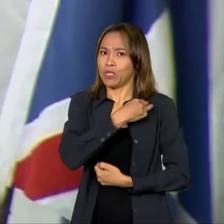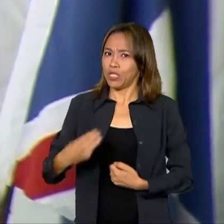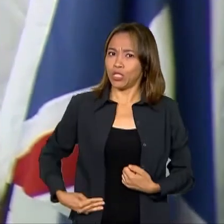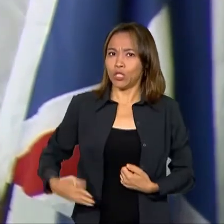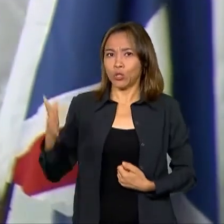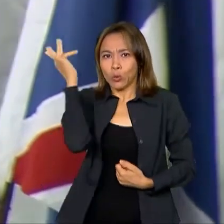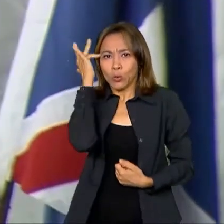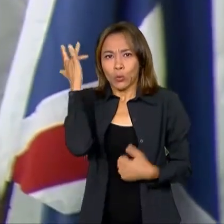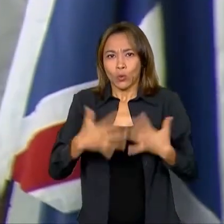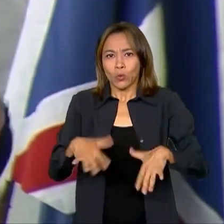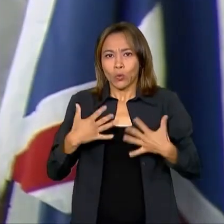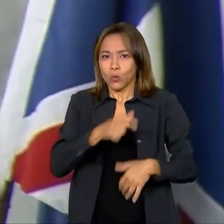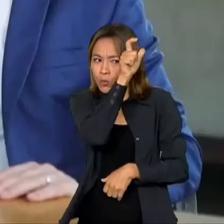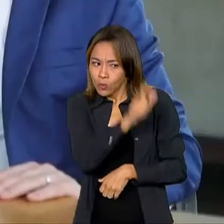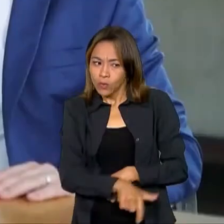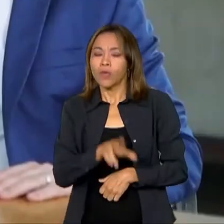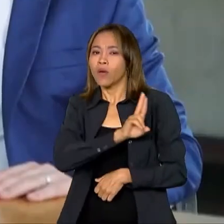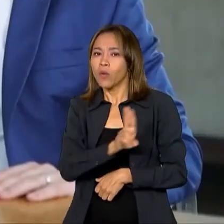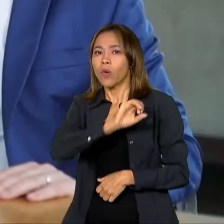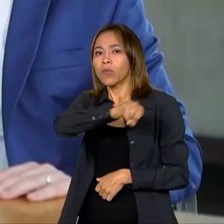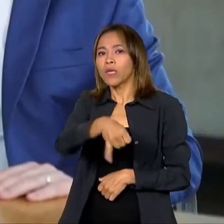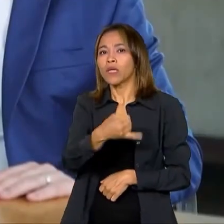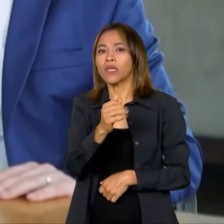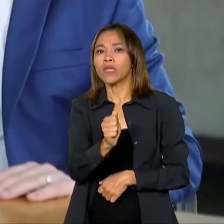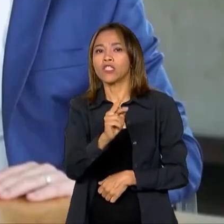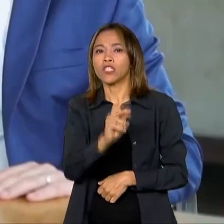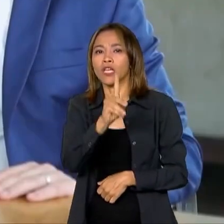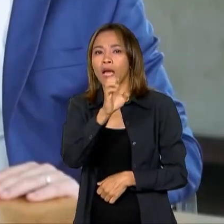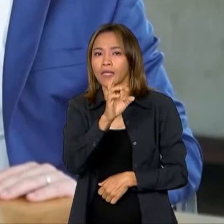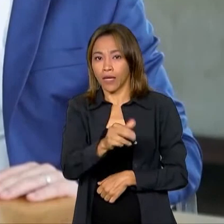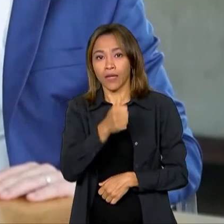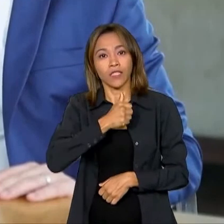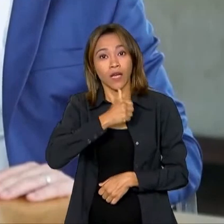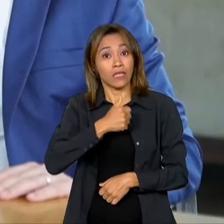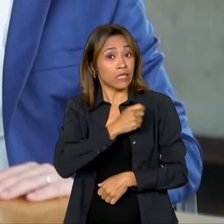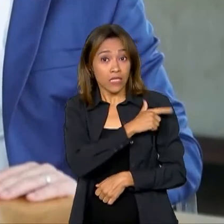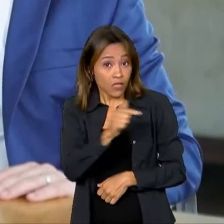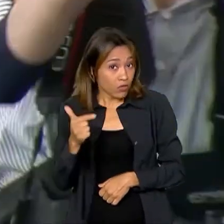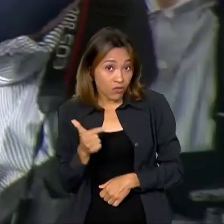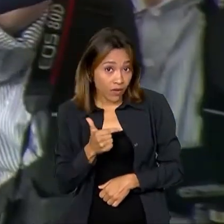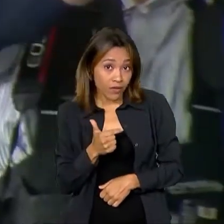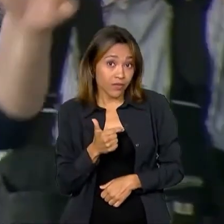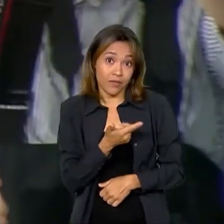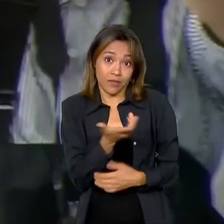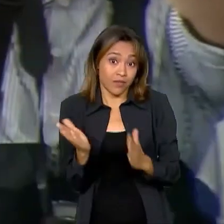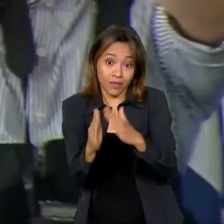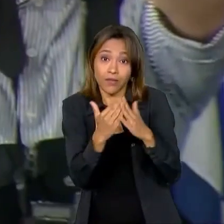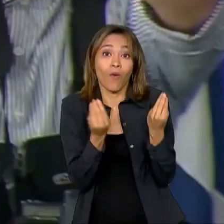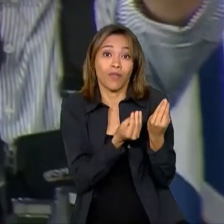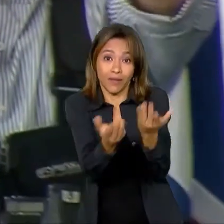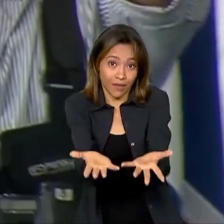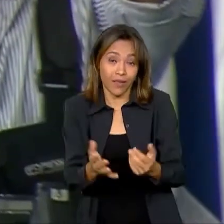seu governo, que é o ministro Jader Filho, que é o ministro das cidades, porque também sem ele essas casas não estariam sendo entregues. Eu agradeço